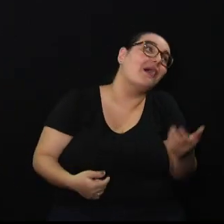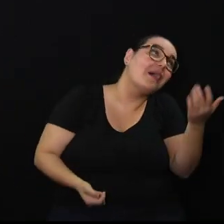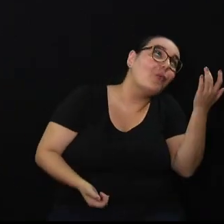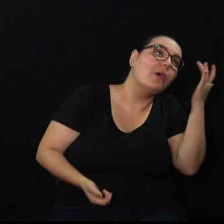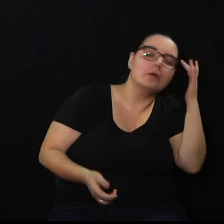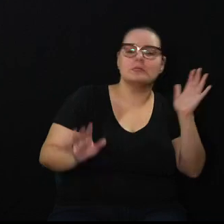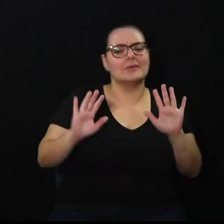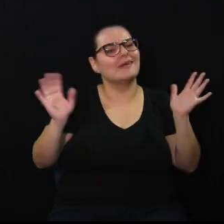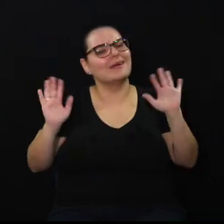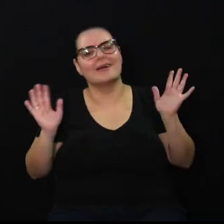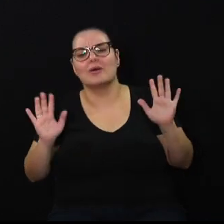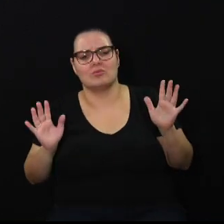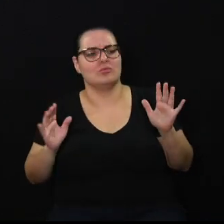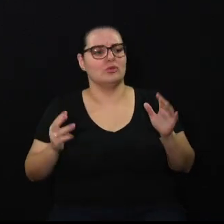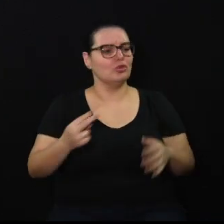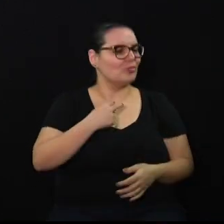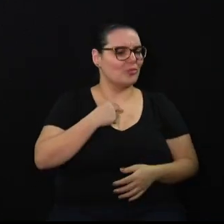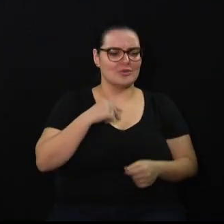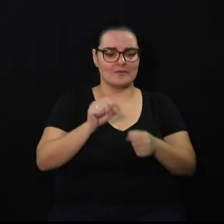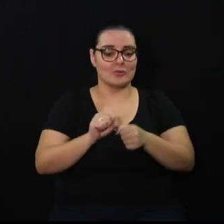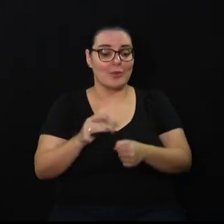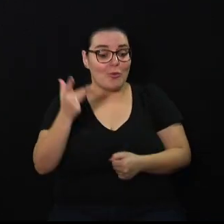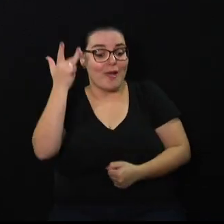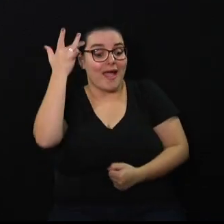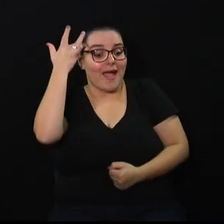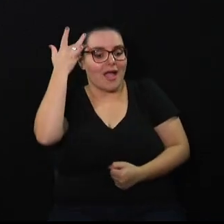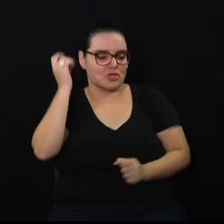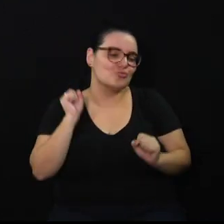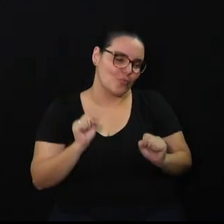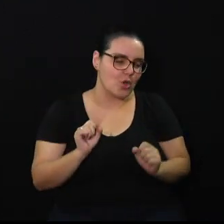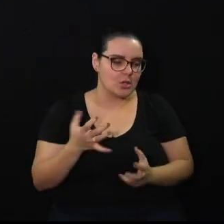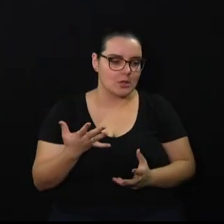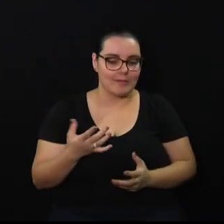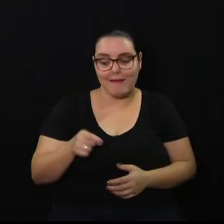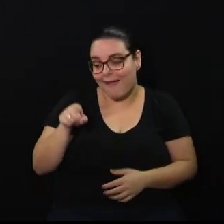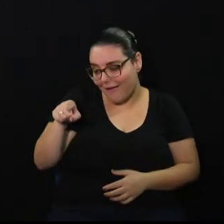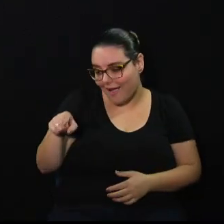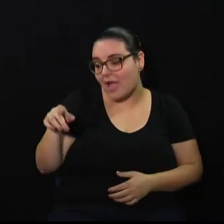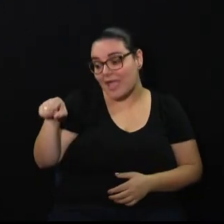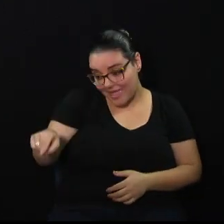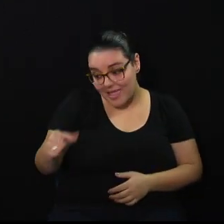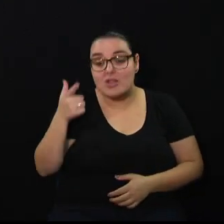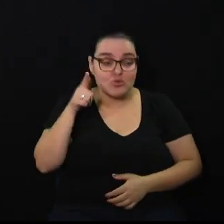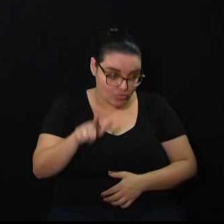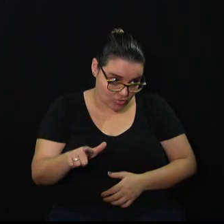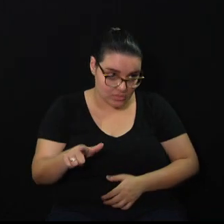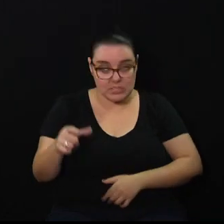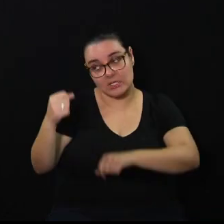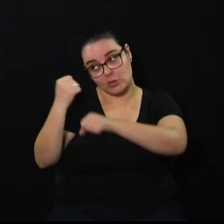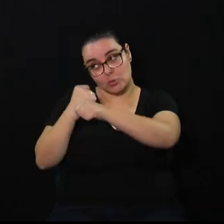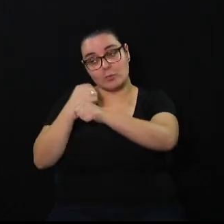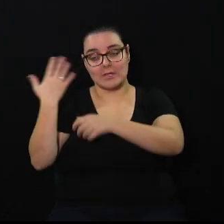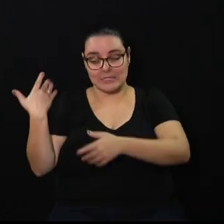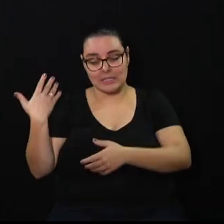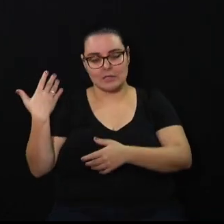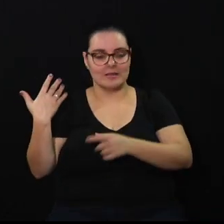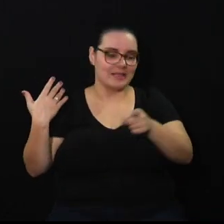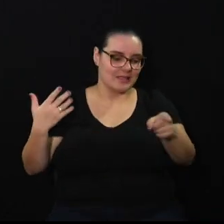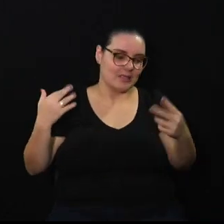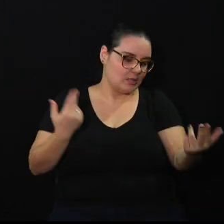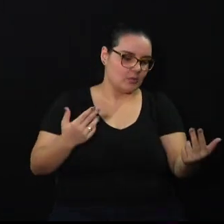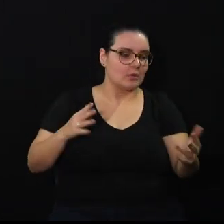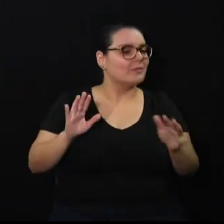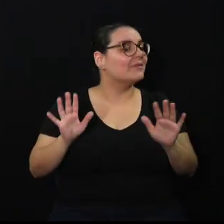aquela criança o que eu acho que vai dar certo nem a porque deu certo com o que trabalhou no passado vai dar certo com esse ano